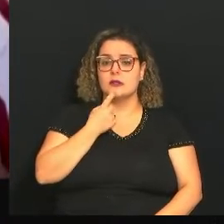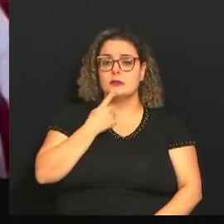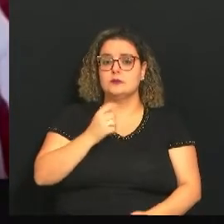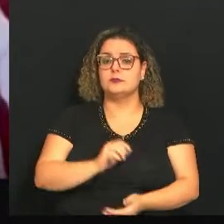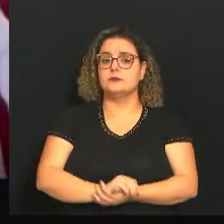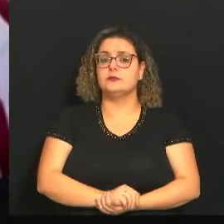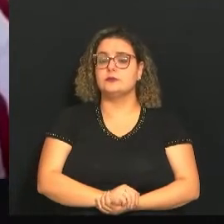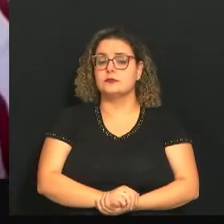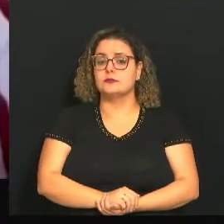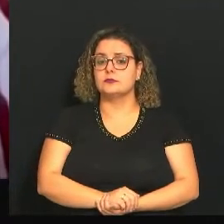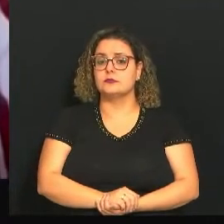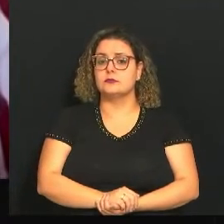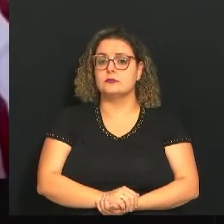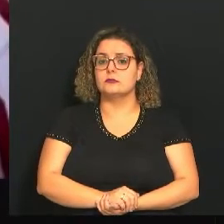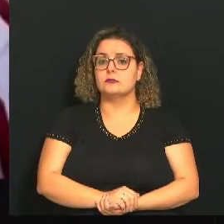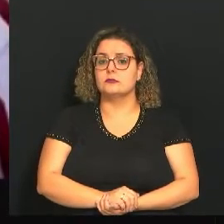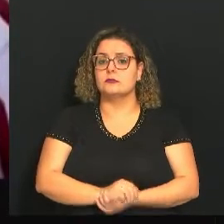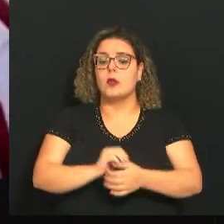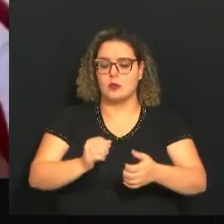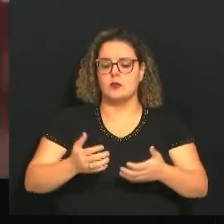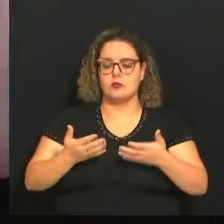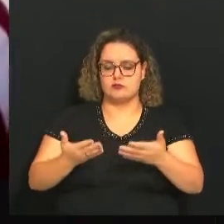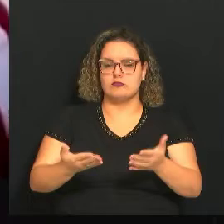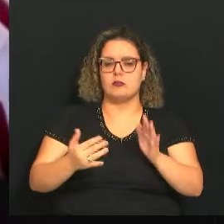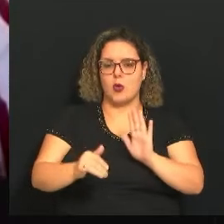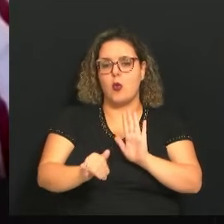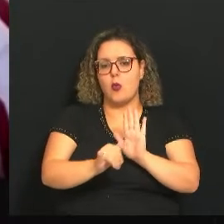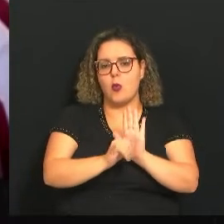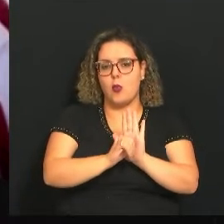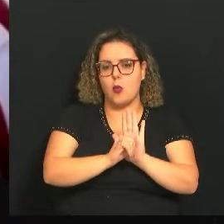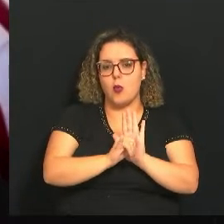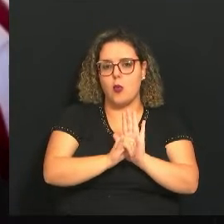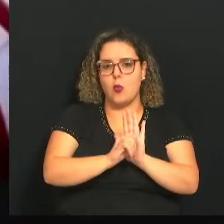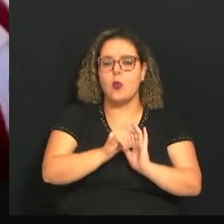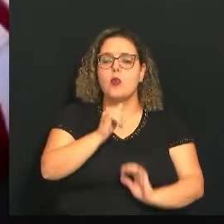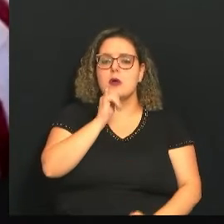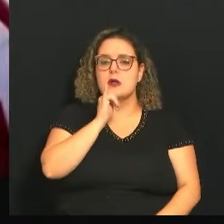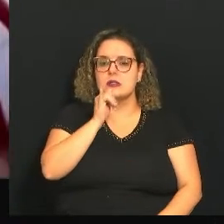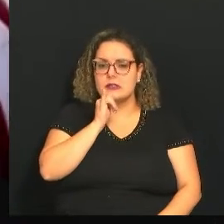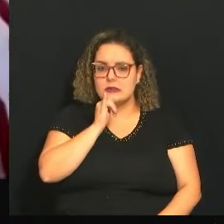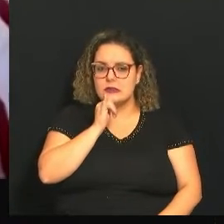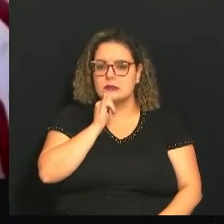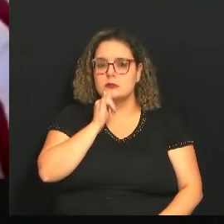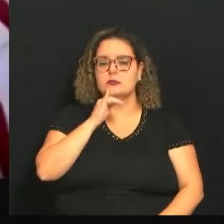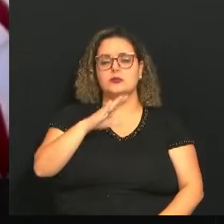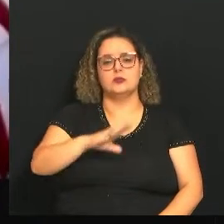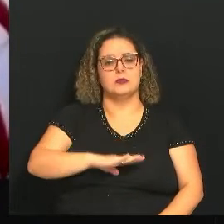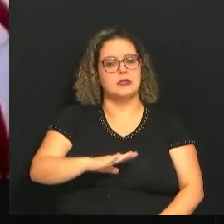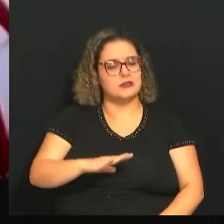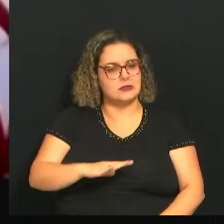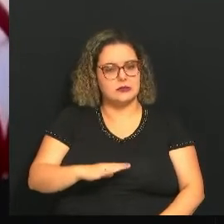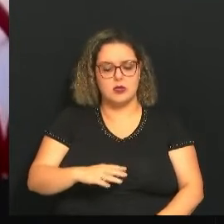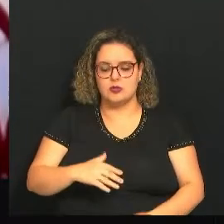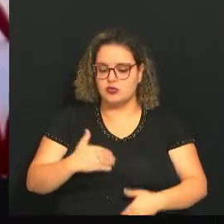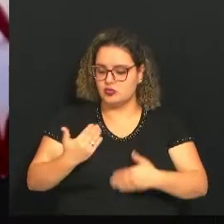se coloca aí como uma cidade que está no caminho do desenvolvimento. E ela não pode abrir